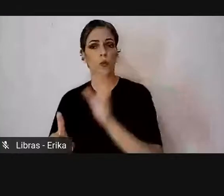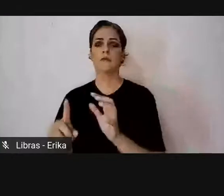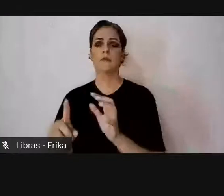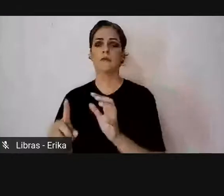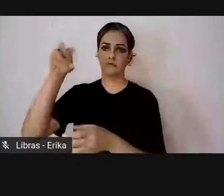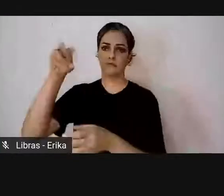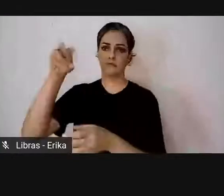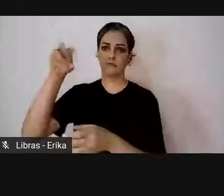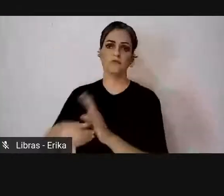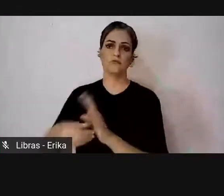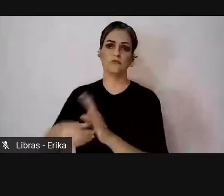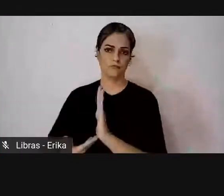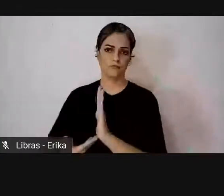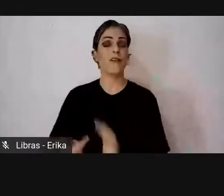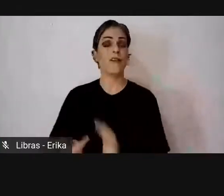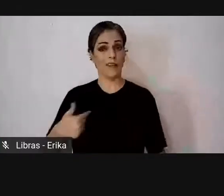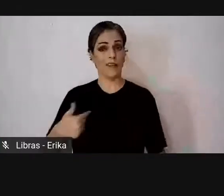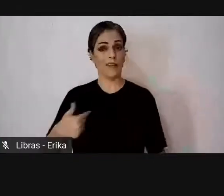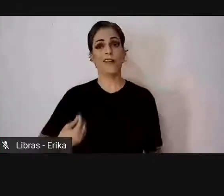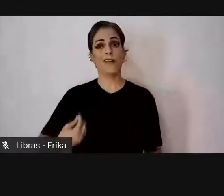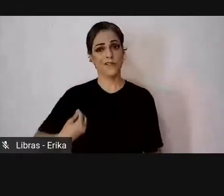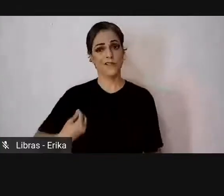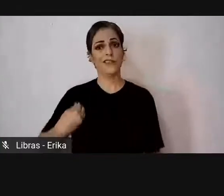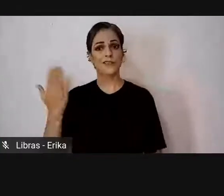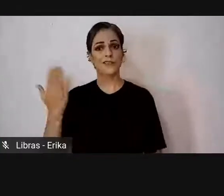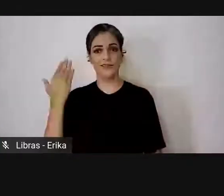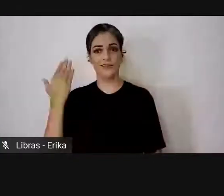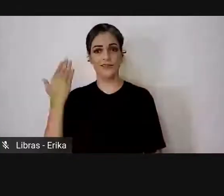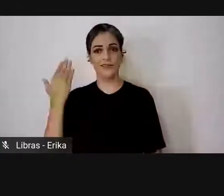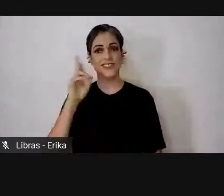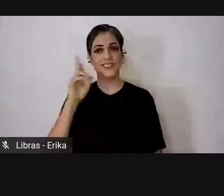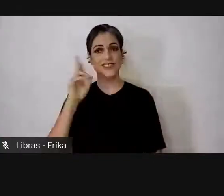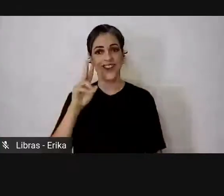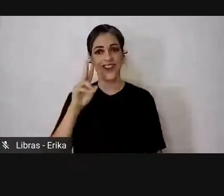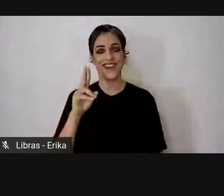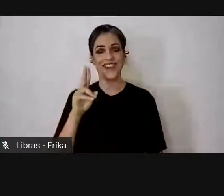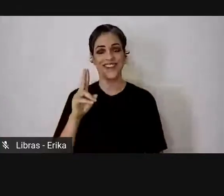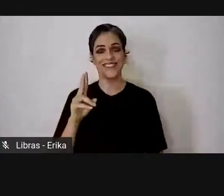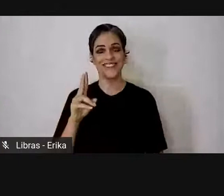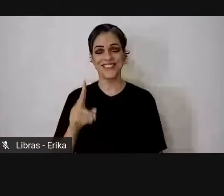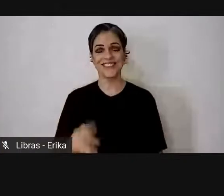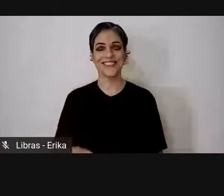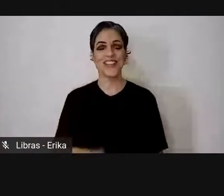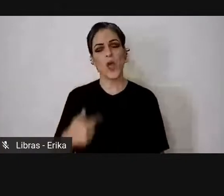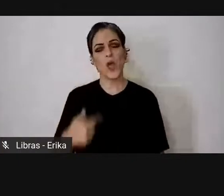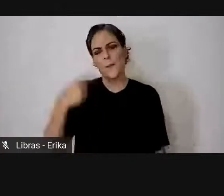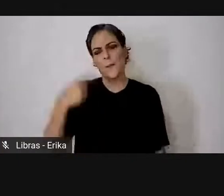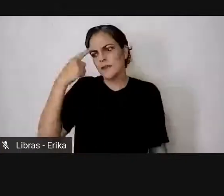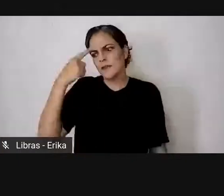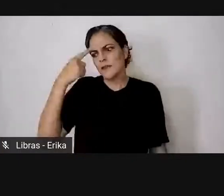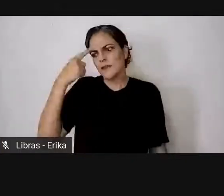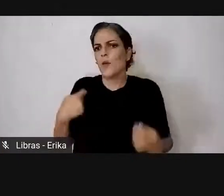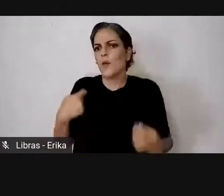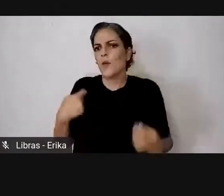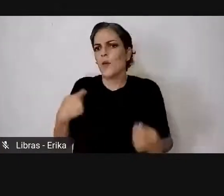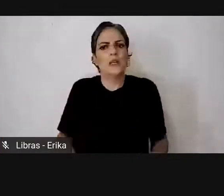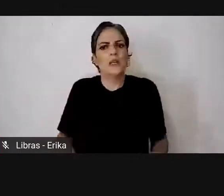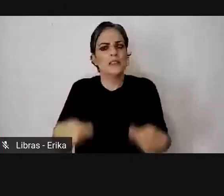E como eu participei dessa história, eu pensei que eu tinha que contar essa história, porque eu